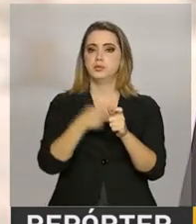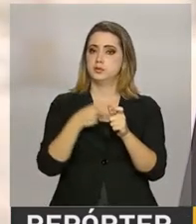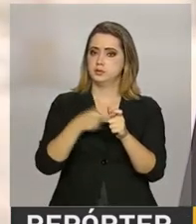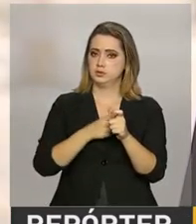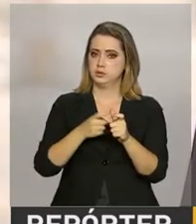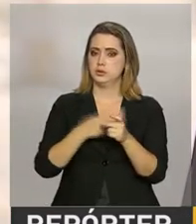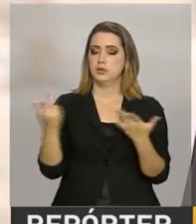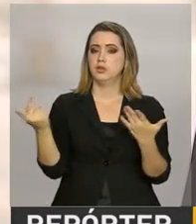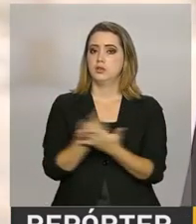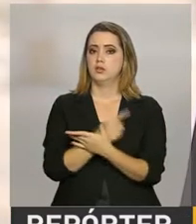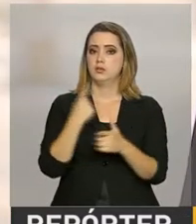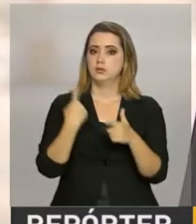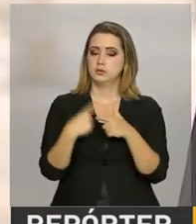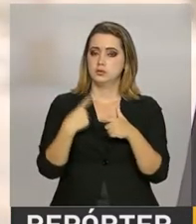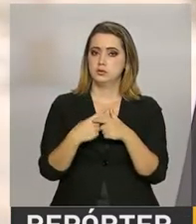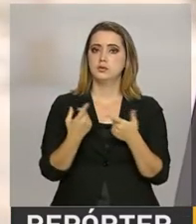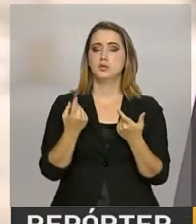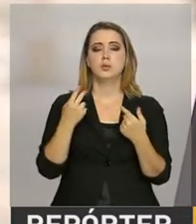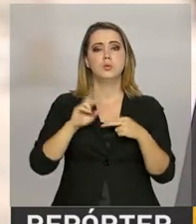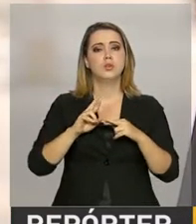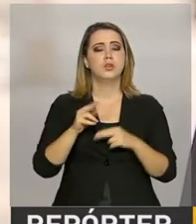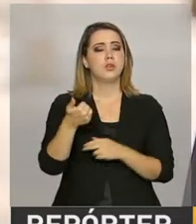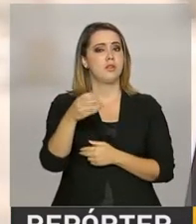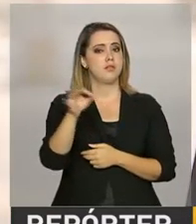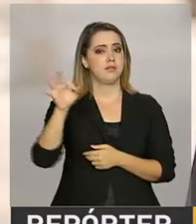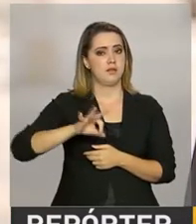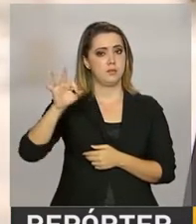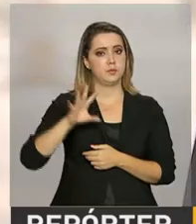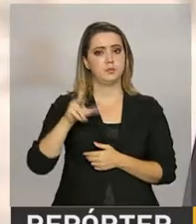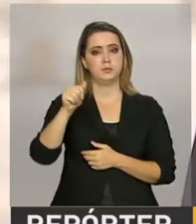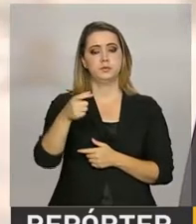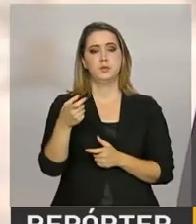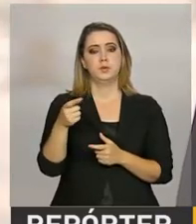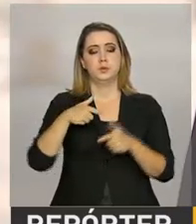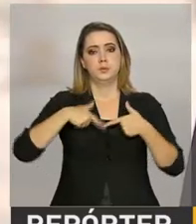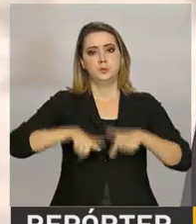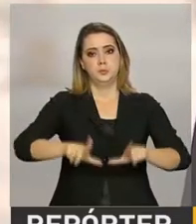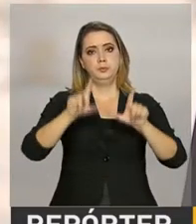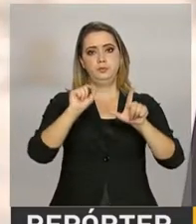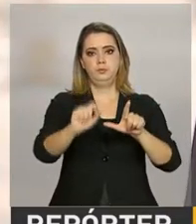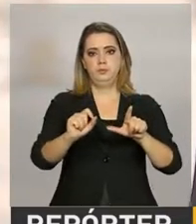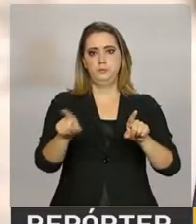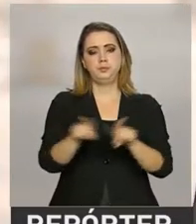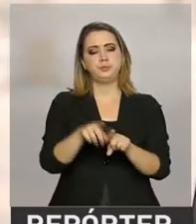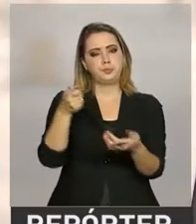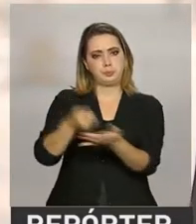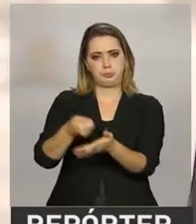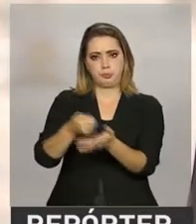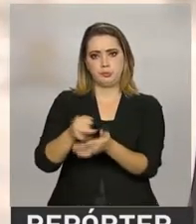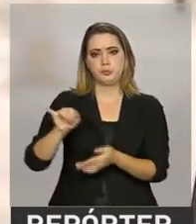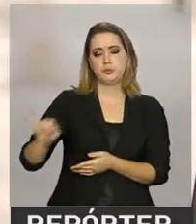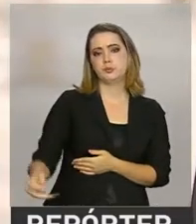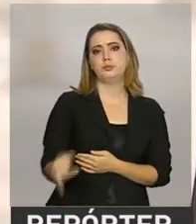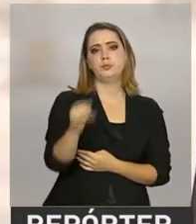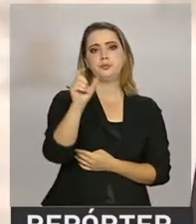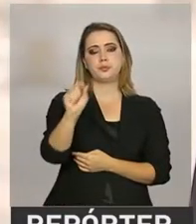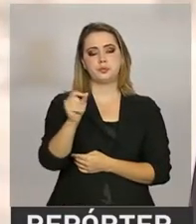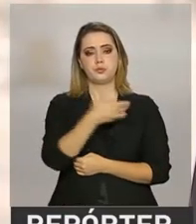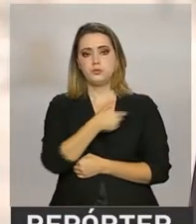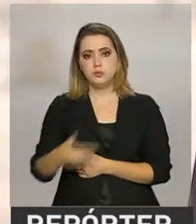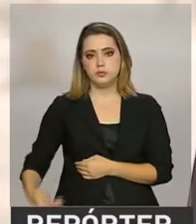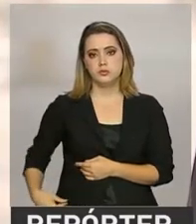ocorreu por conta do refinanciamento de quase 100% dos títulos que venceram além do pagamento de juros o governo também